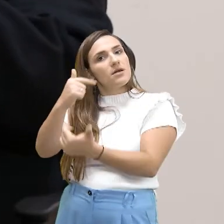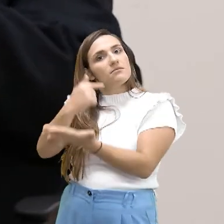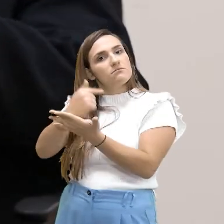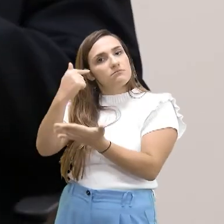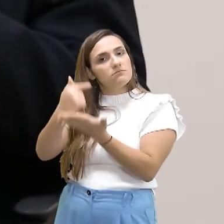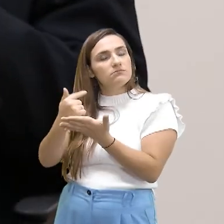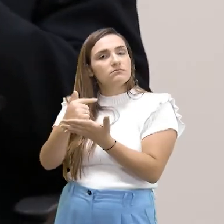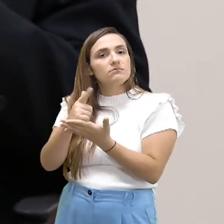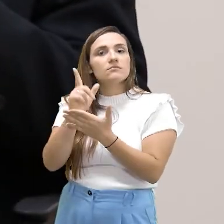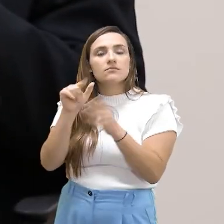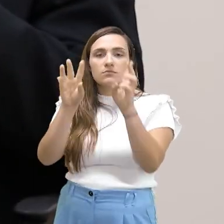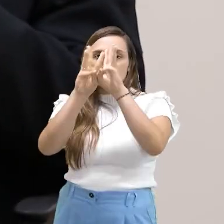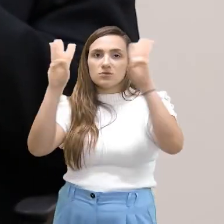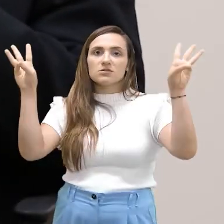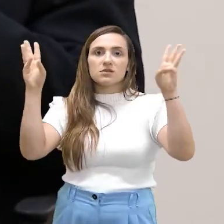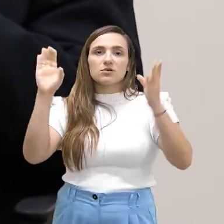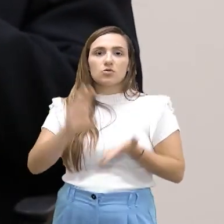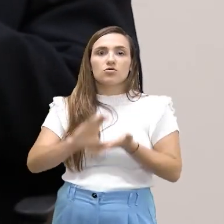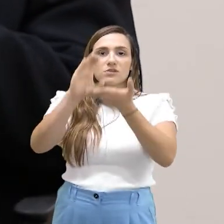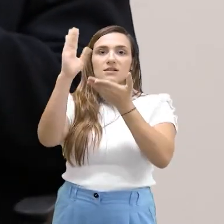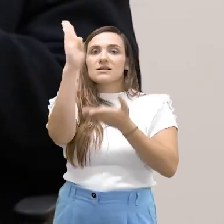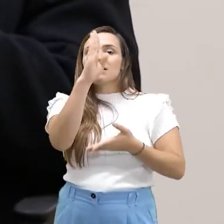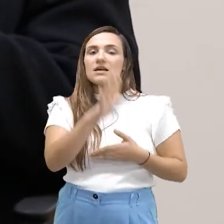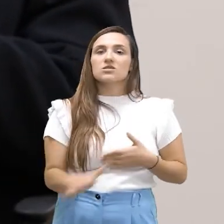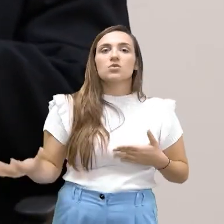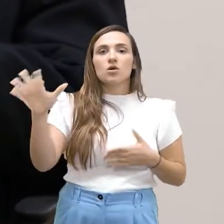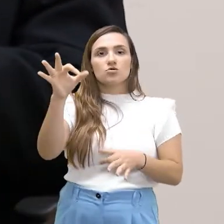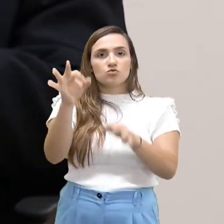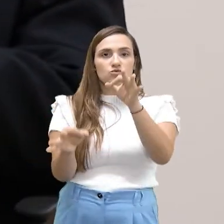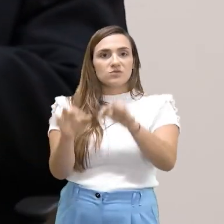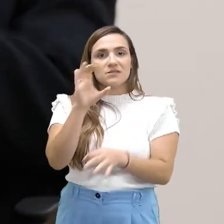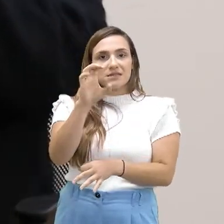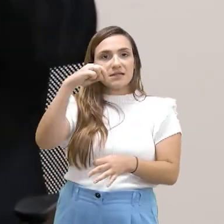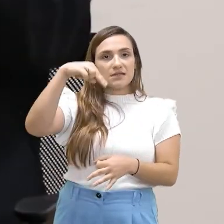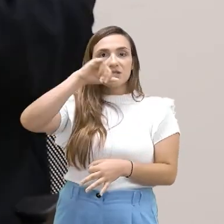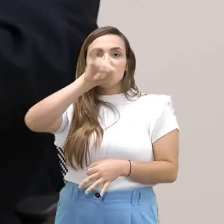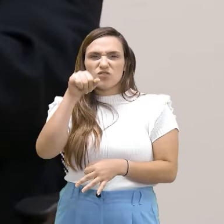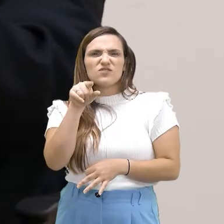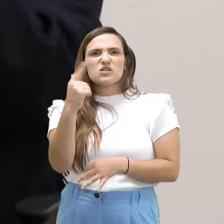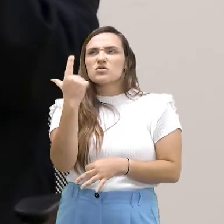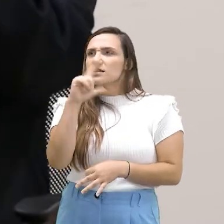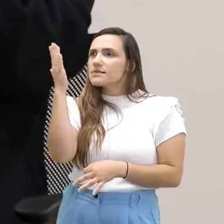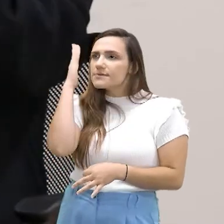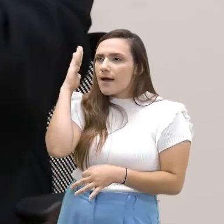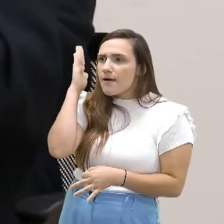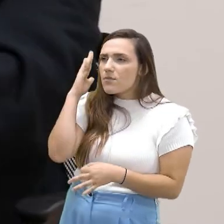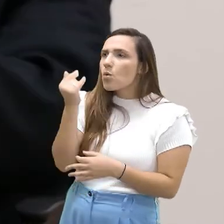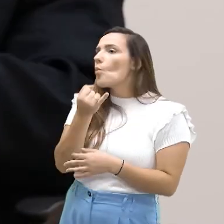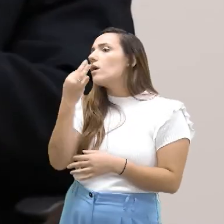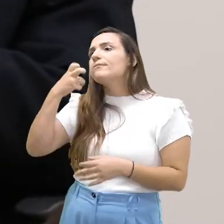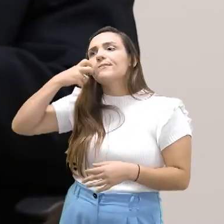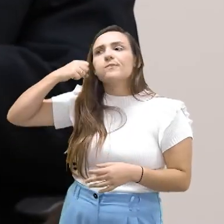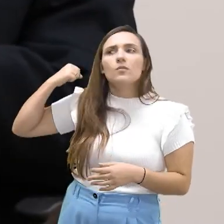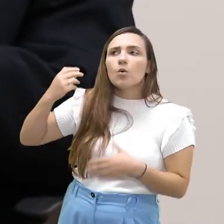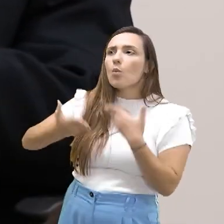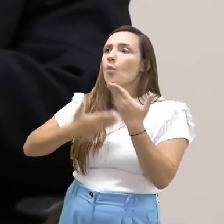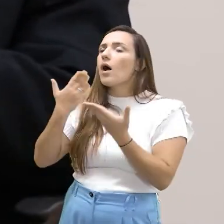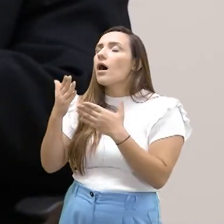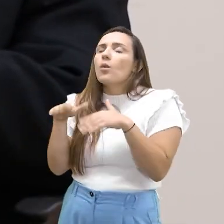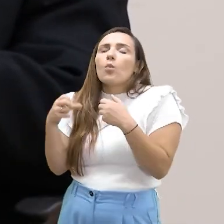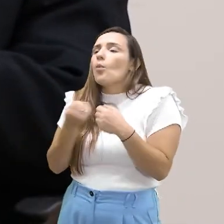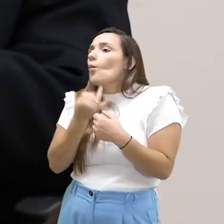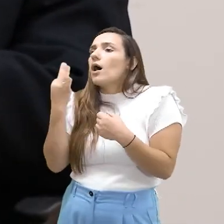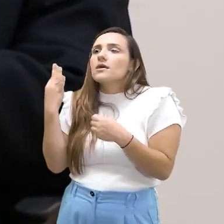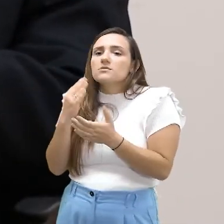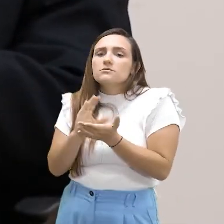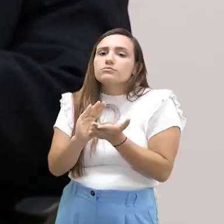Transparência Brasil no portal do Conselho Nacional de Justiça. Ali você tem toda a atividade, o que o cartório arrecada, o que o cartório repassou